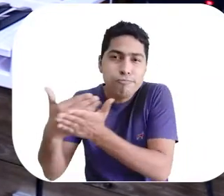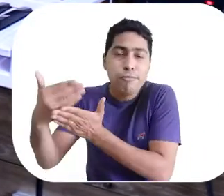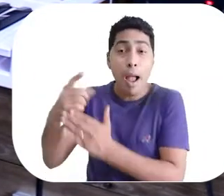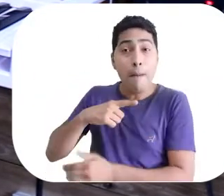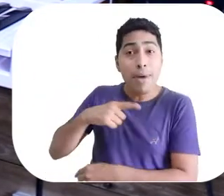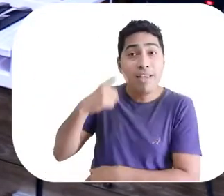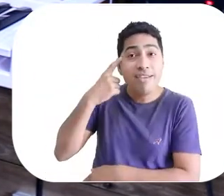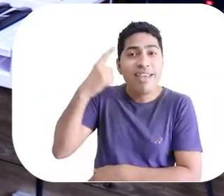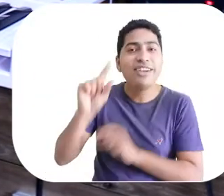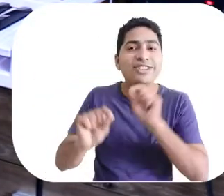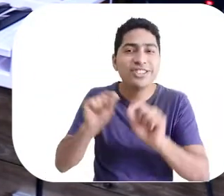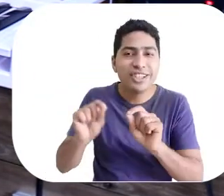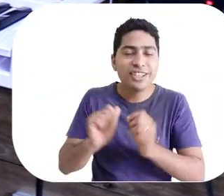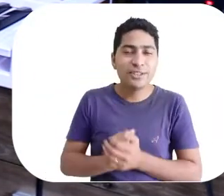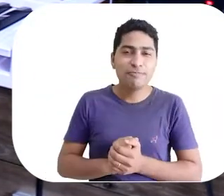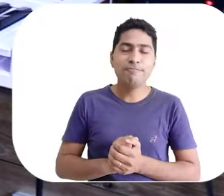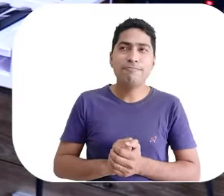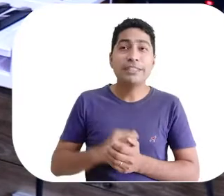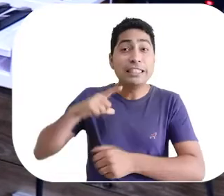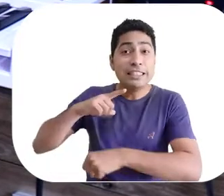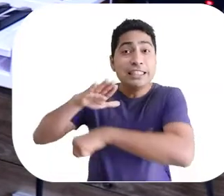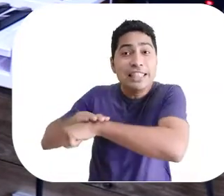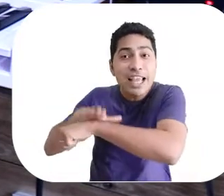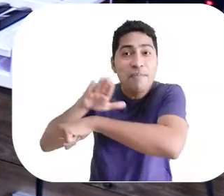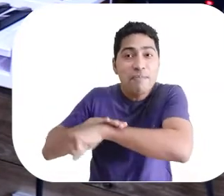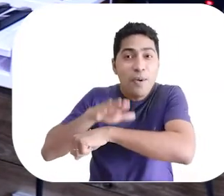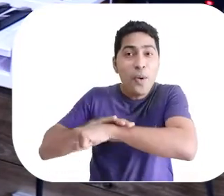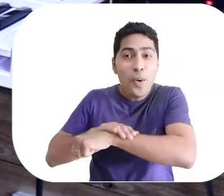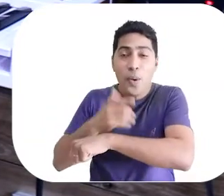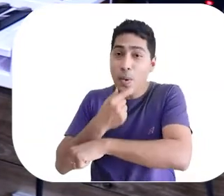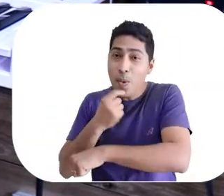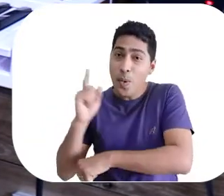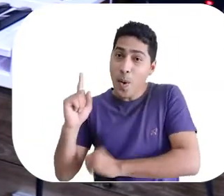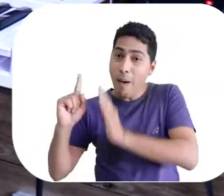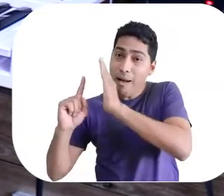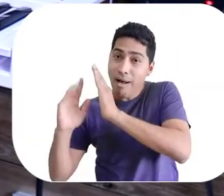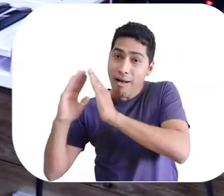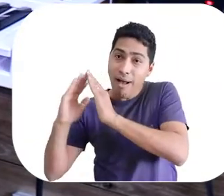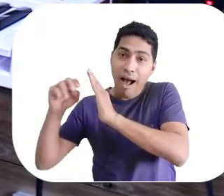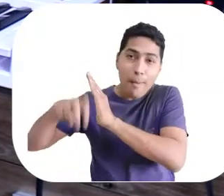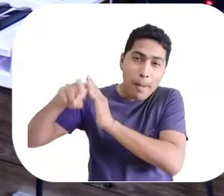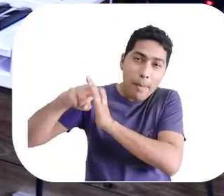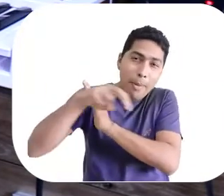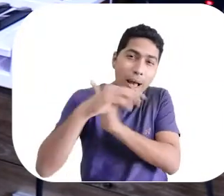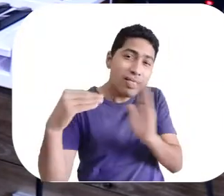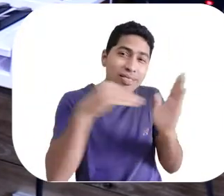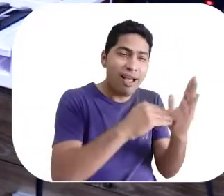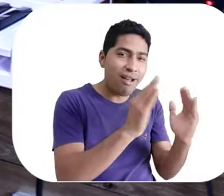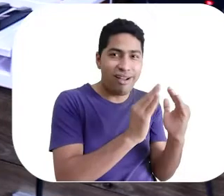para passar essa ideia do tempo que o Corey ia se deslocar até a casa do neto,